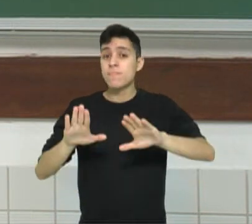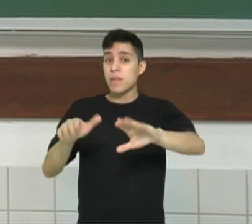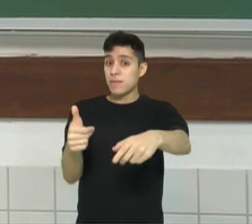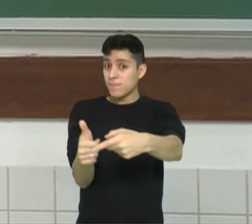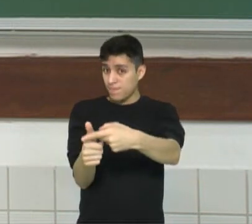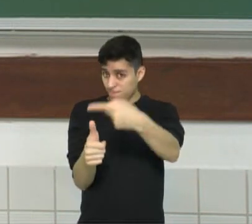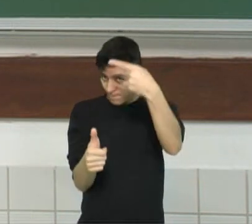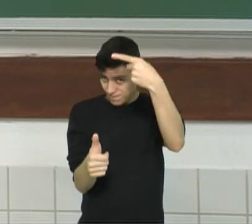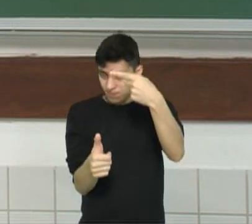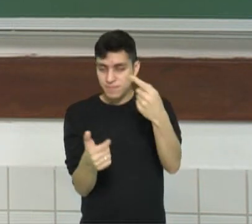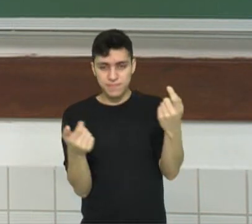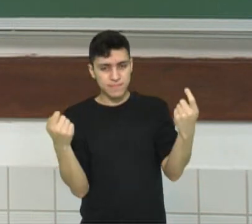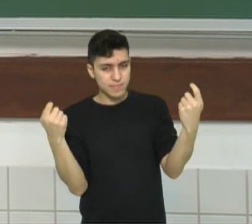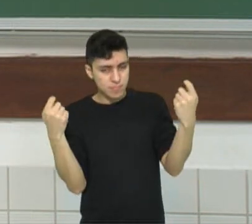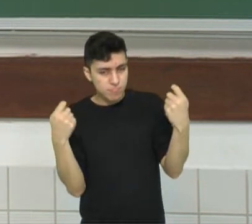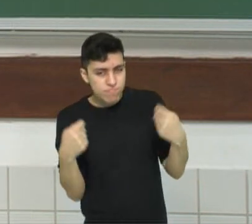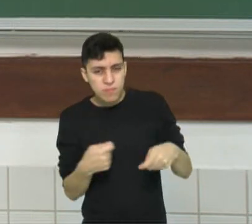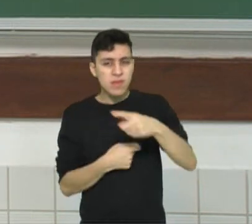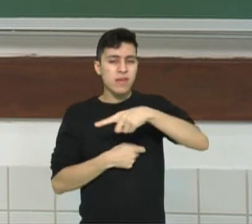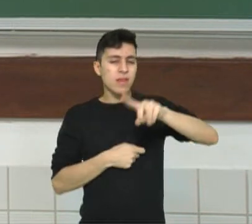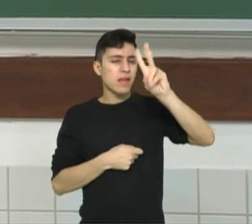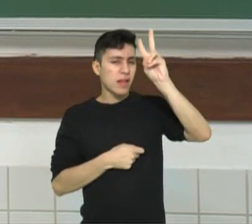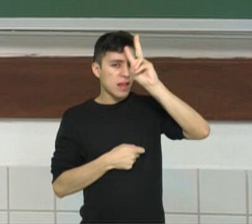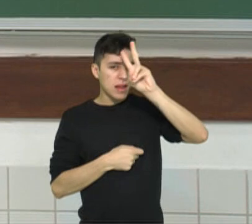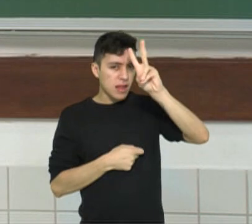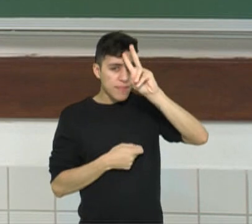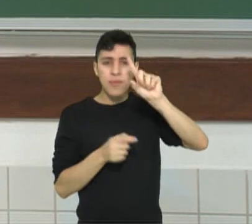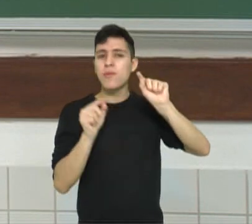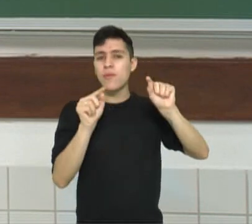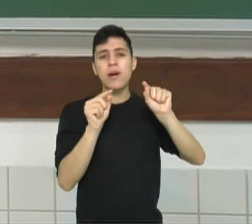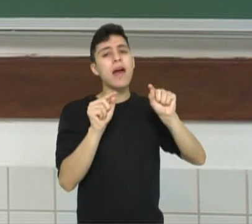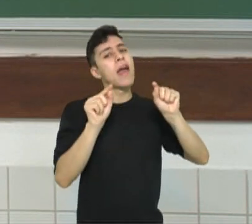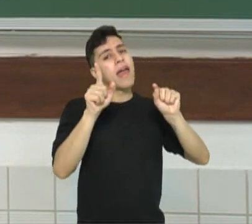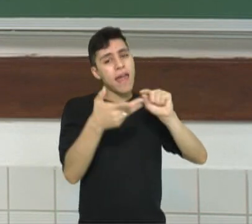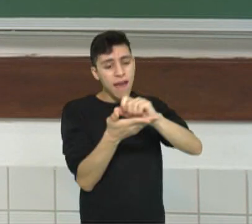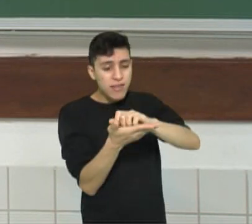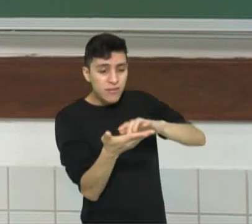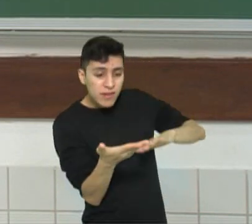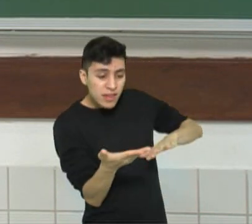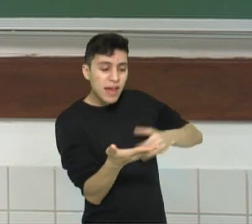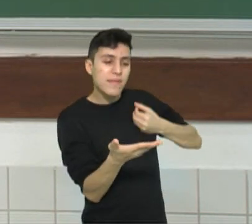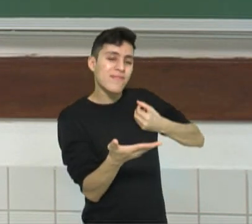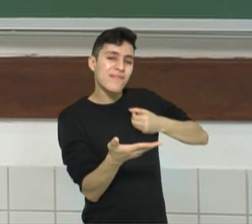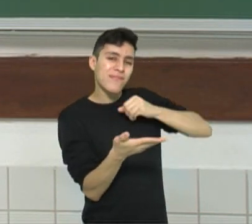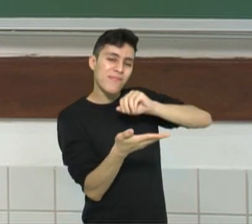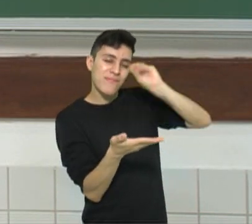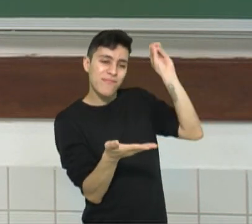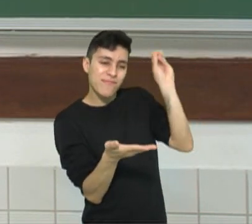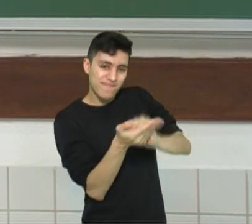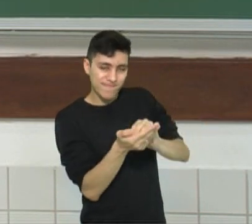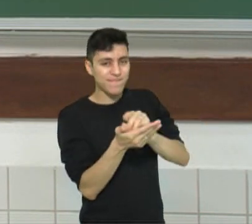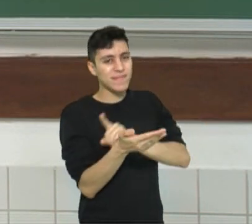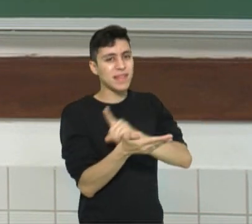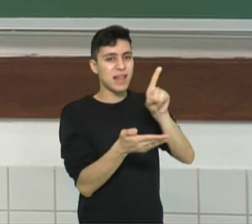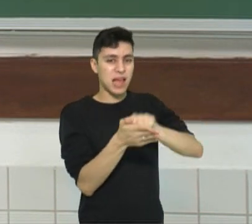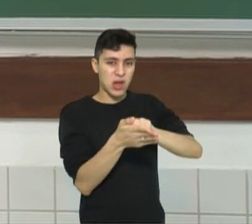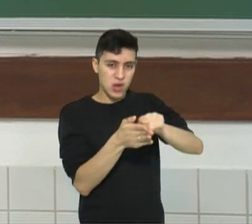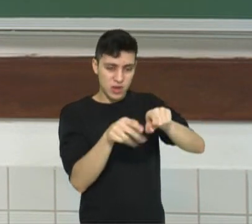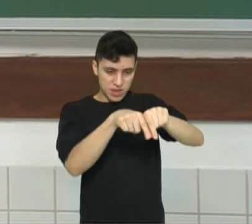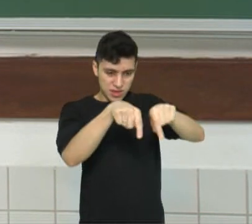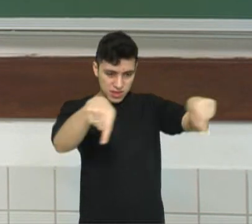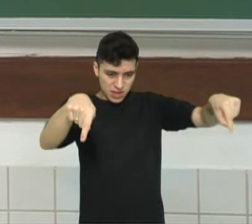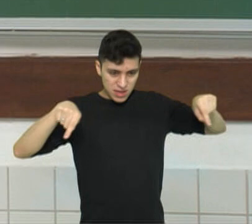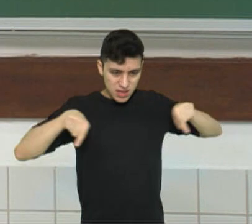eu não quero que vocês esqueçam de fazer o registro de vocês lá no Google Classroom. Então, vocês vão lá,